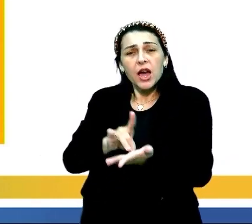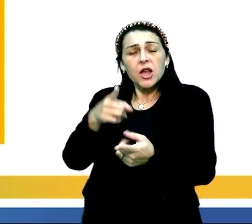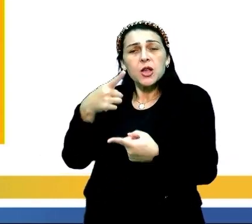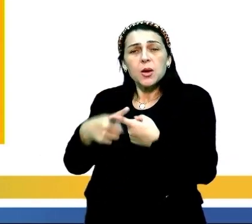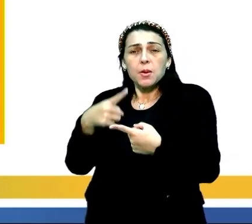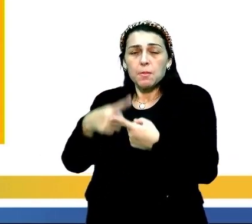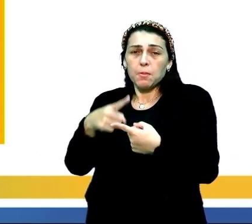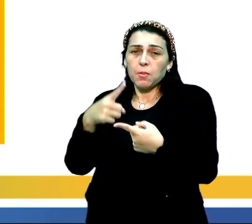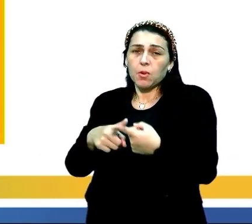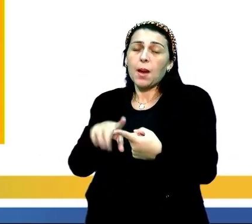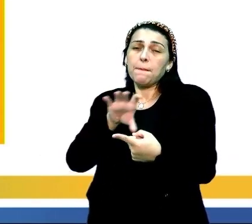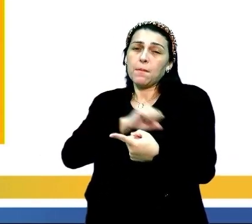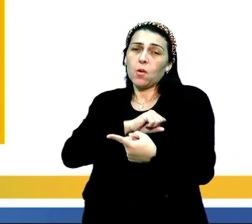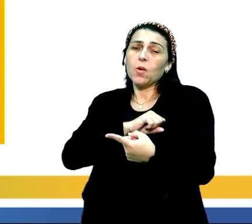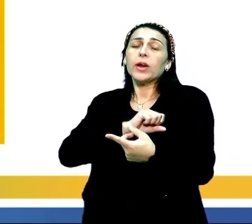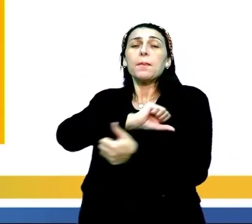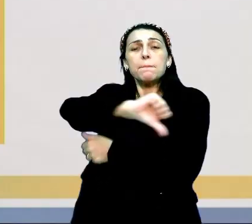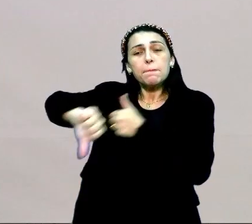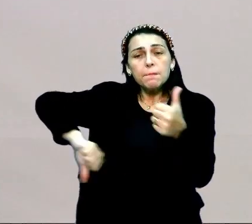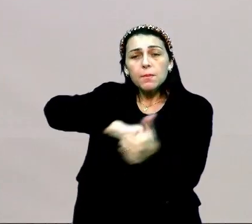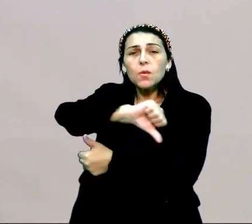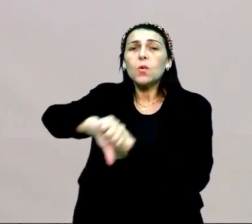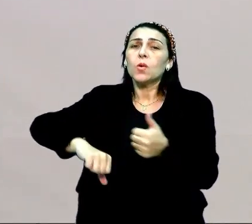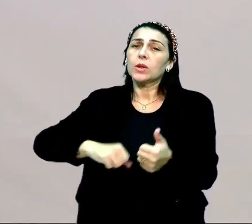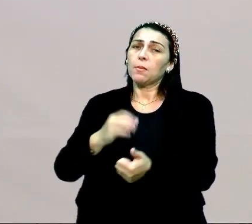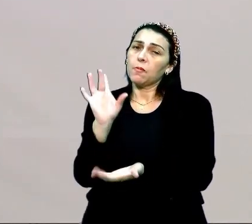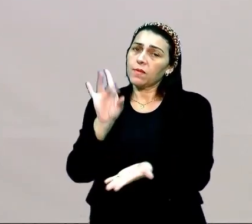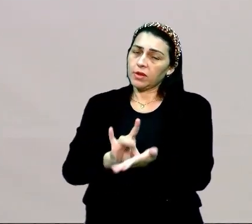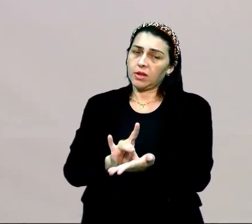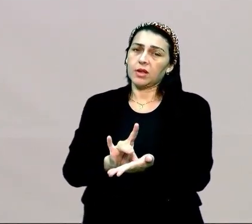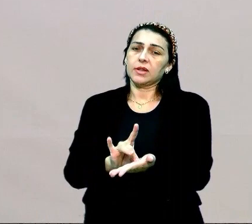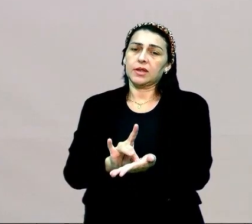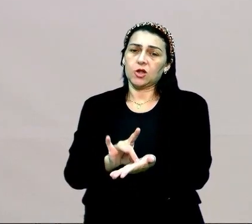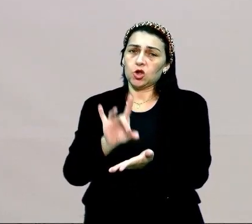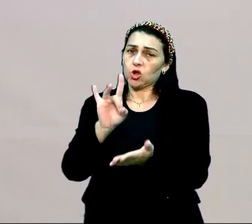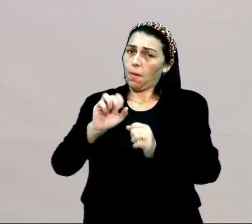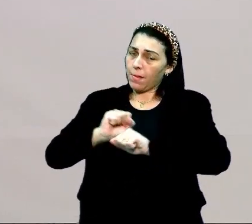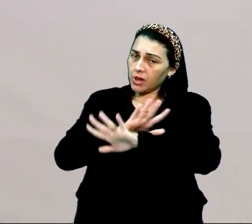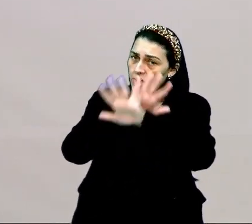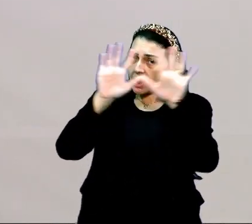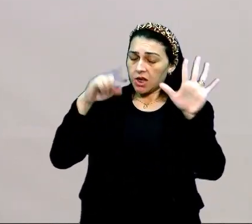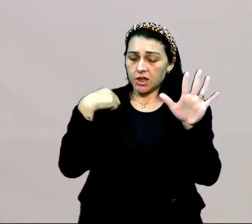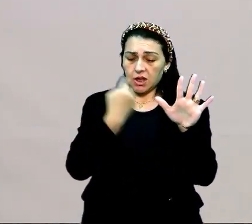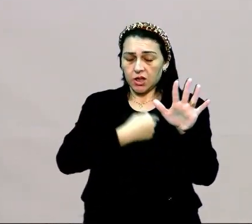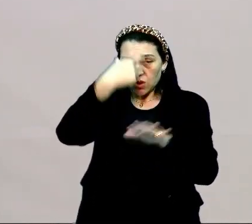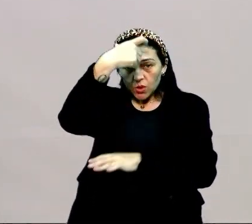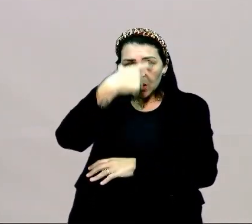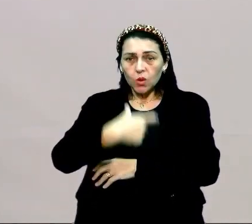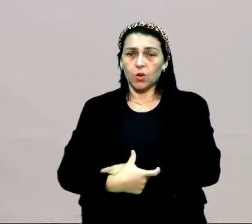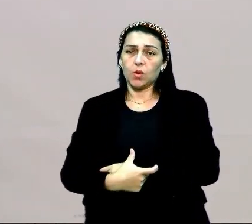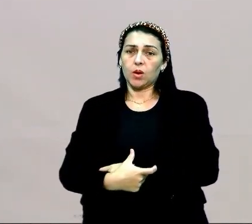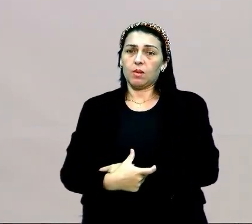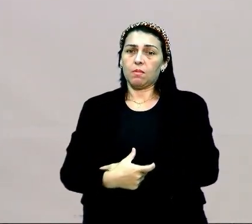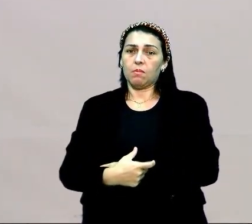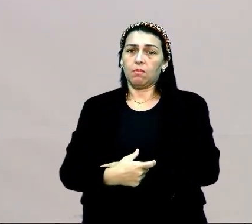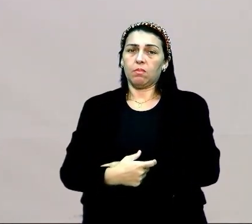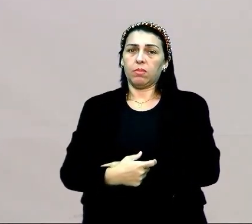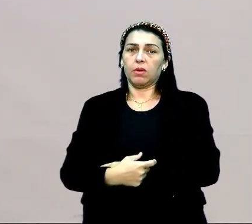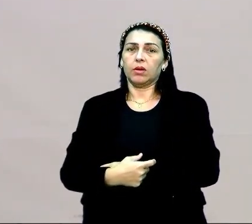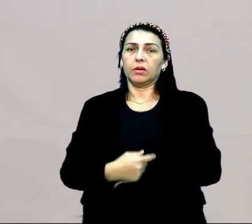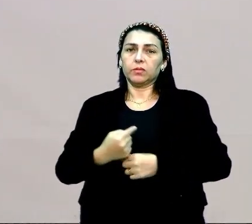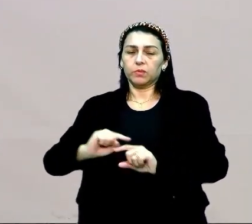por verdadeiro. Ele vai dizer que nós só gostamos da verdade quando ela serve para esclarecer a gente. Quando ela serve para confrontar a